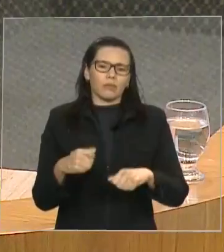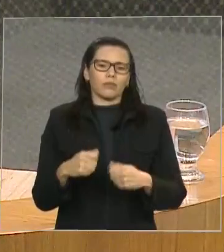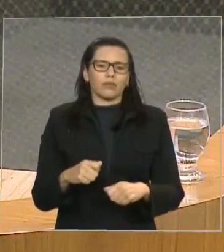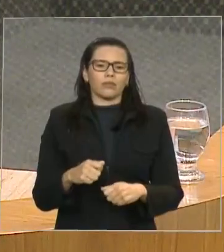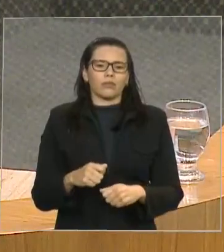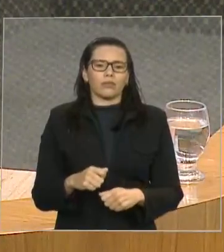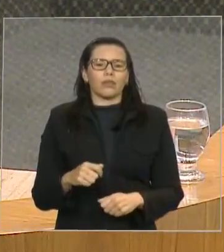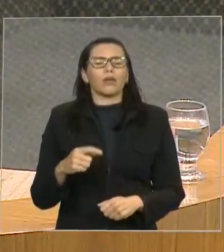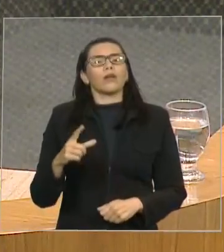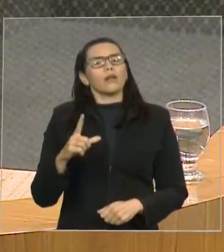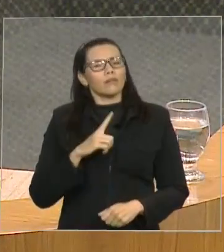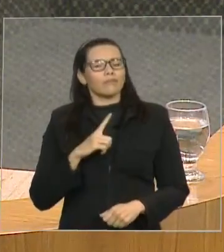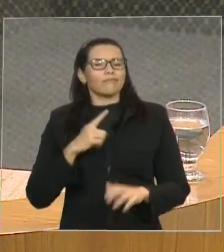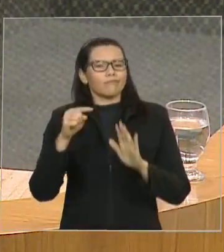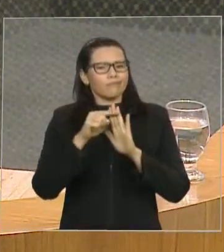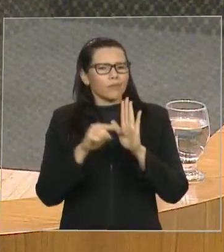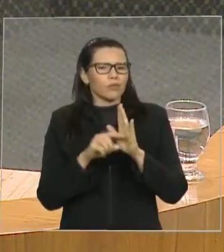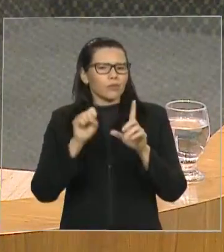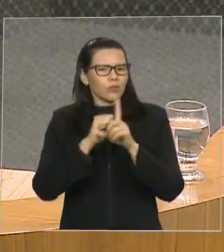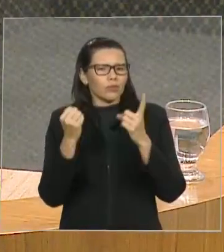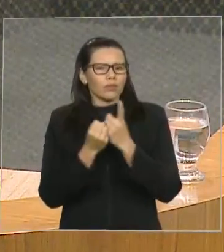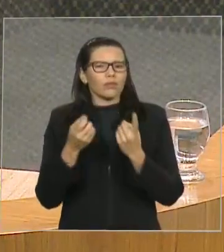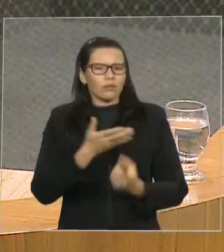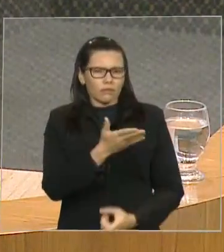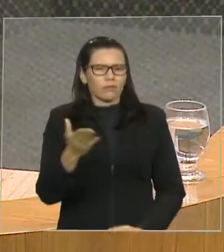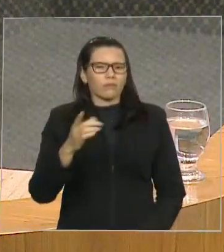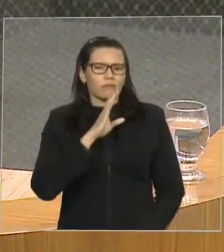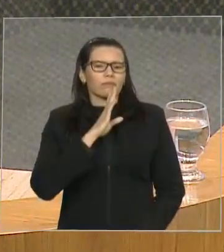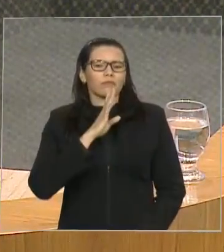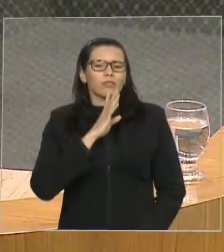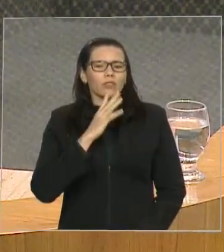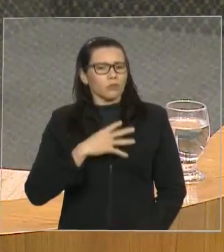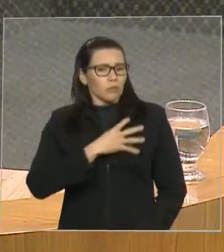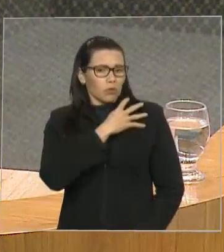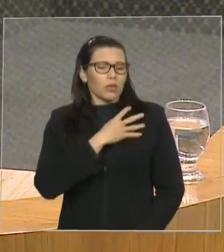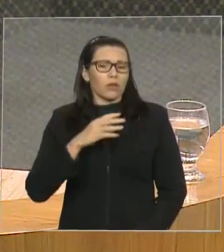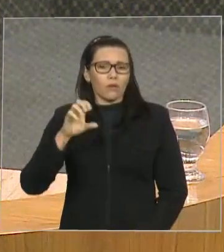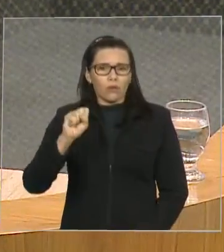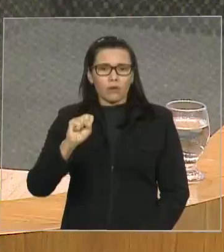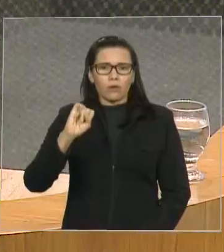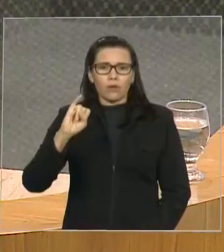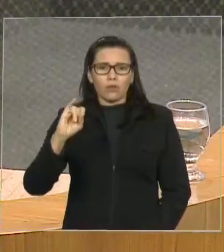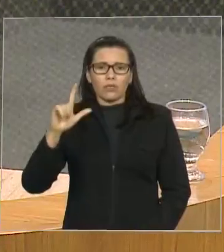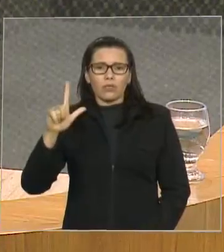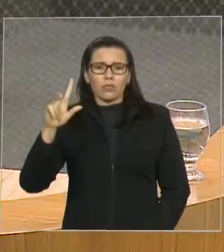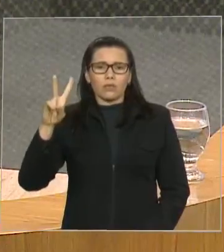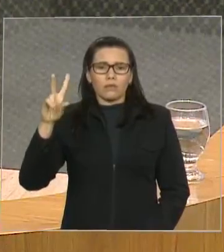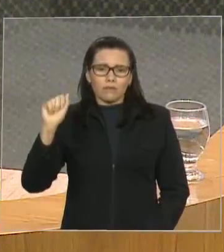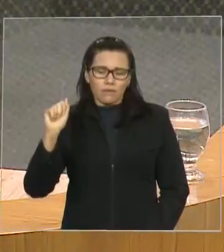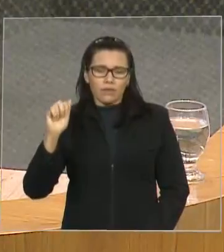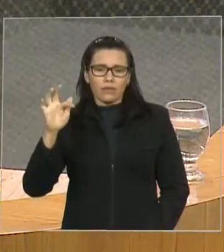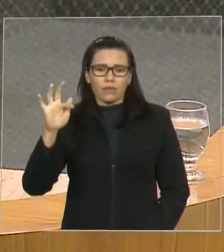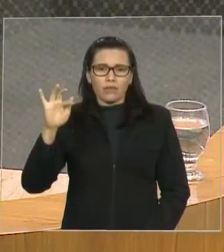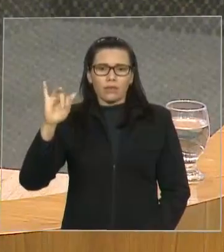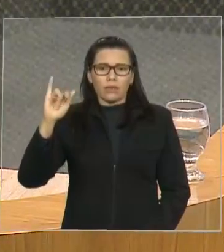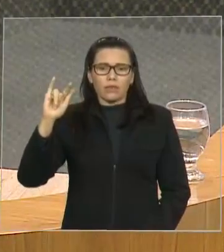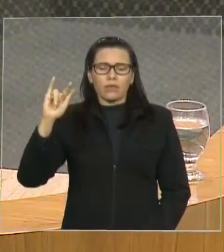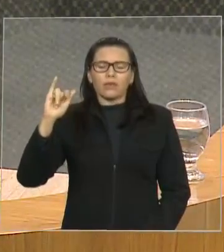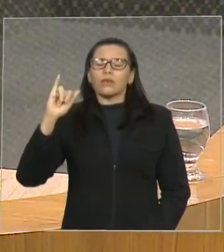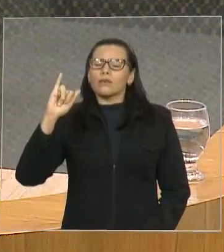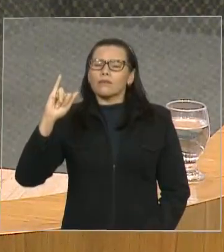nossos programas sociais, que já são tão bem conhecidos aqui pelo Coronel Silva Filho, pelo Coronel Odair, é a questão